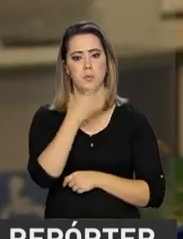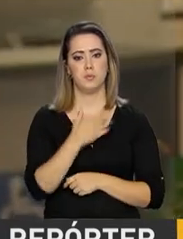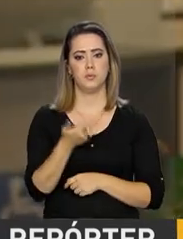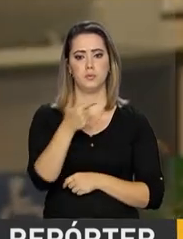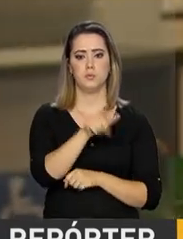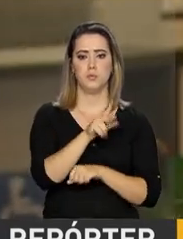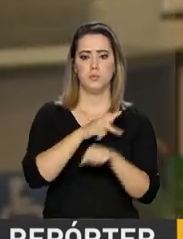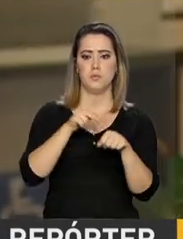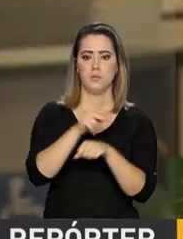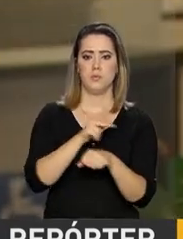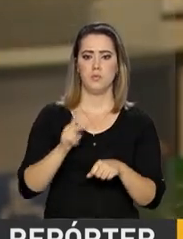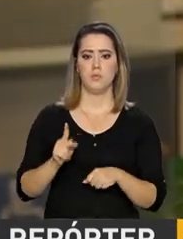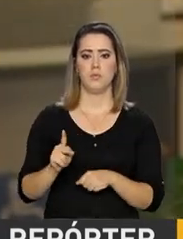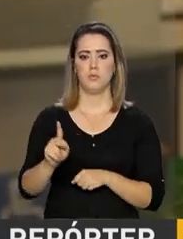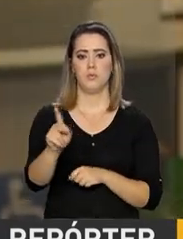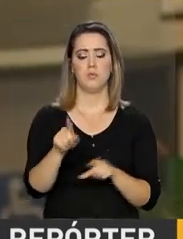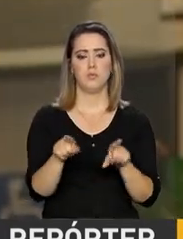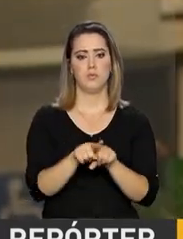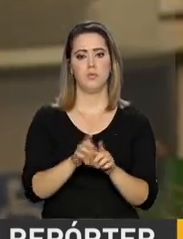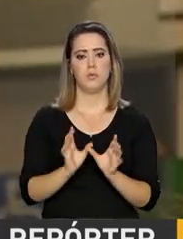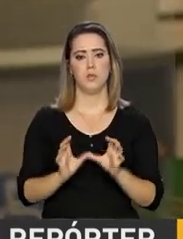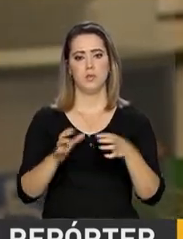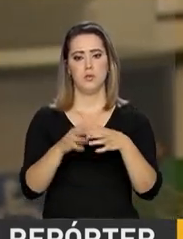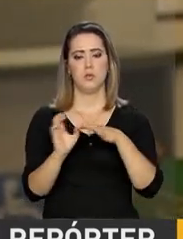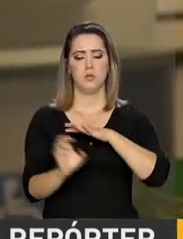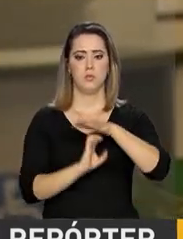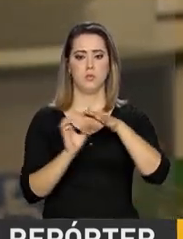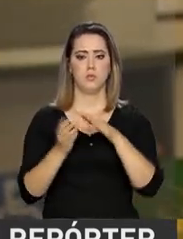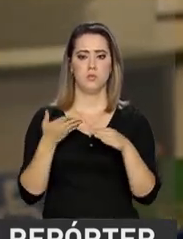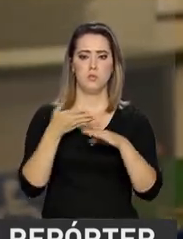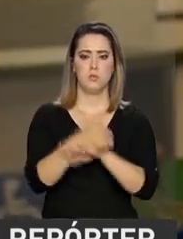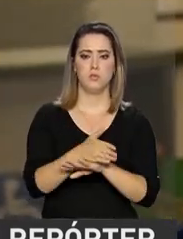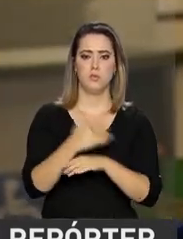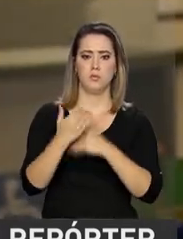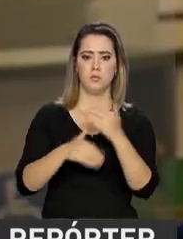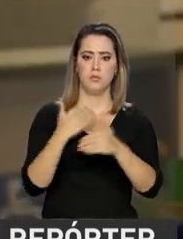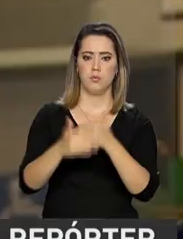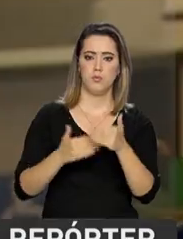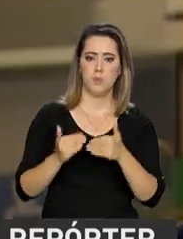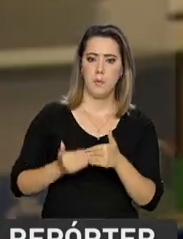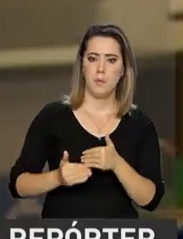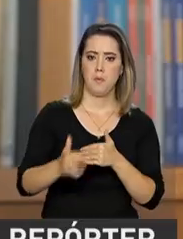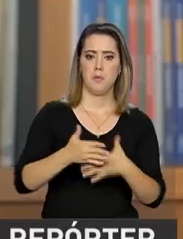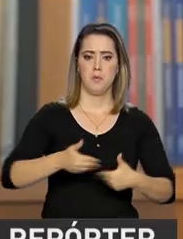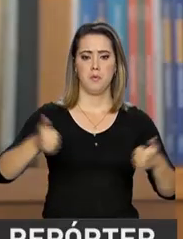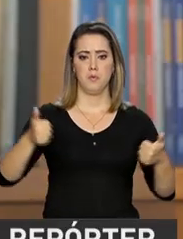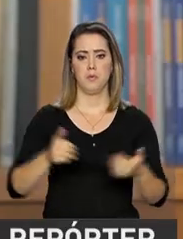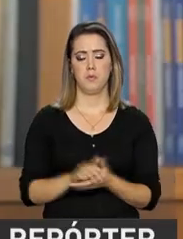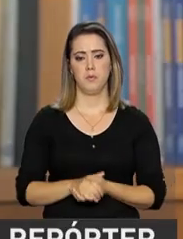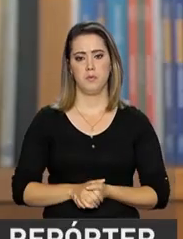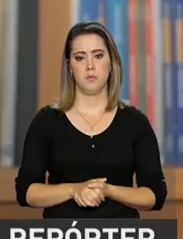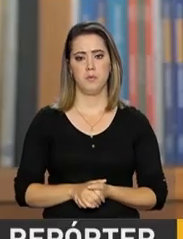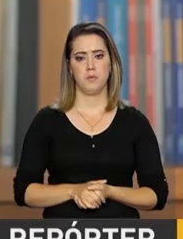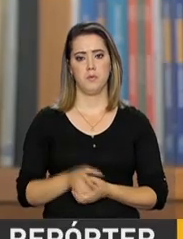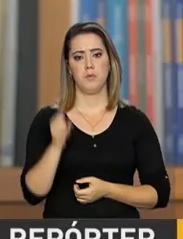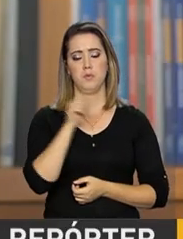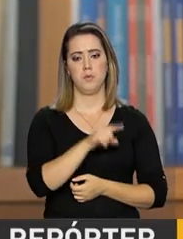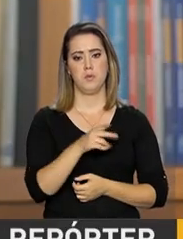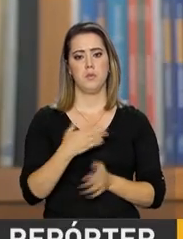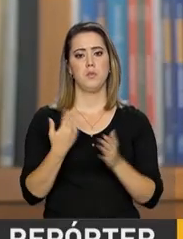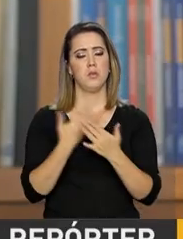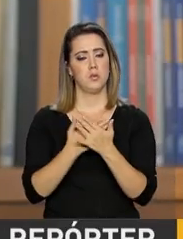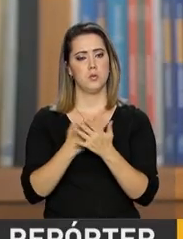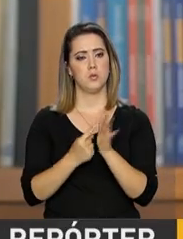outros países sempre que a iniciativa privada entra as coisas tendem a melhorar há estudos que mostram que concessões